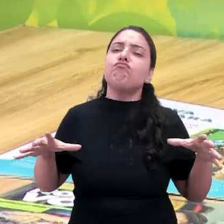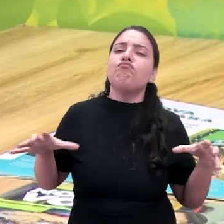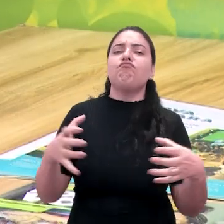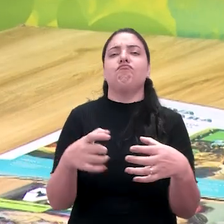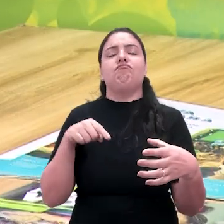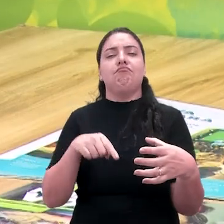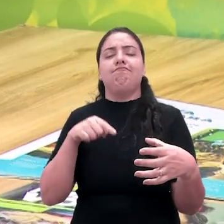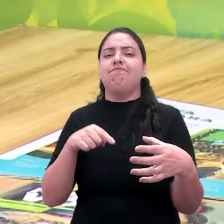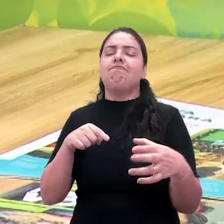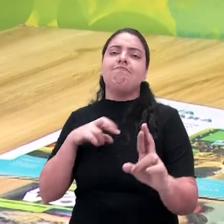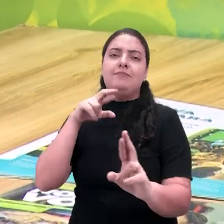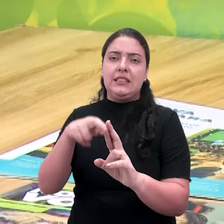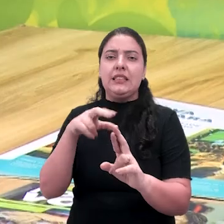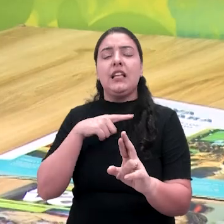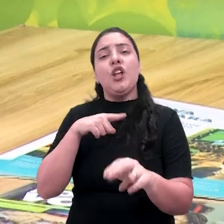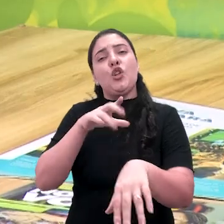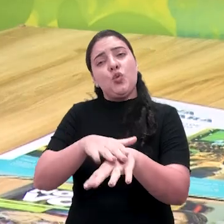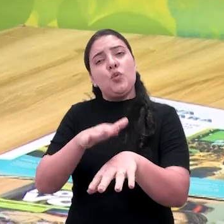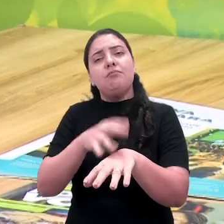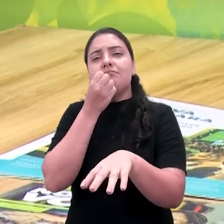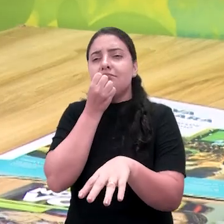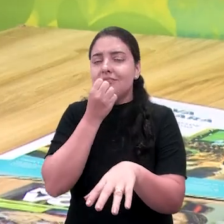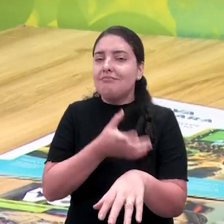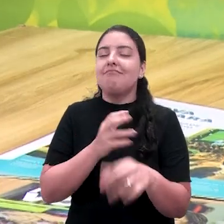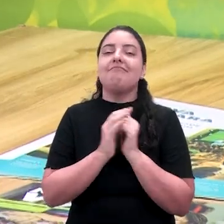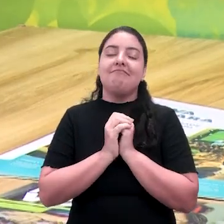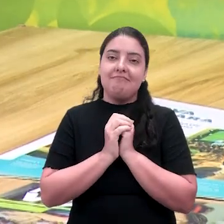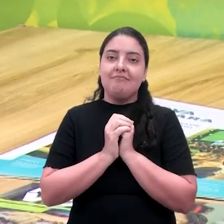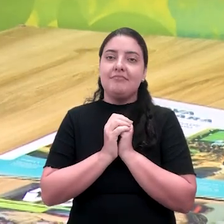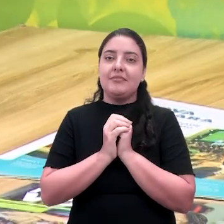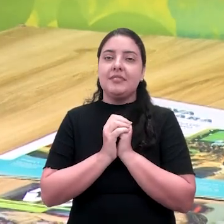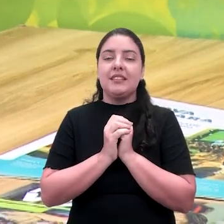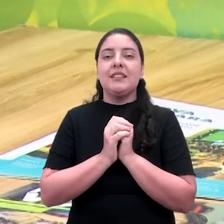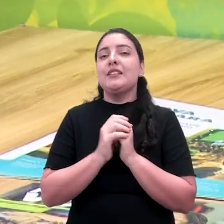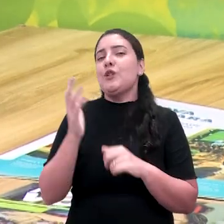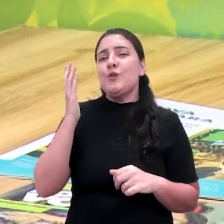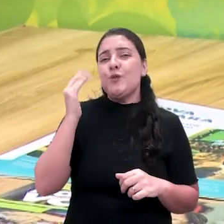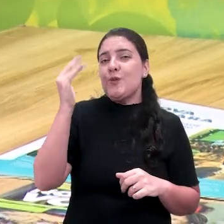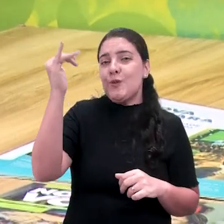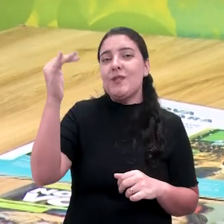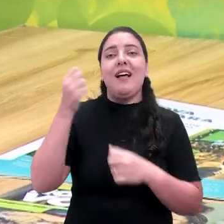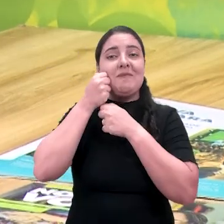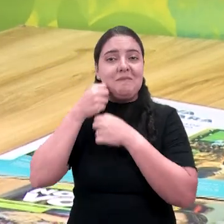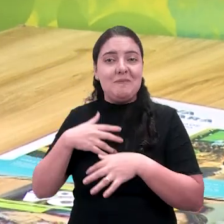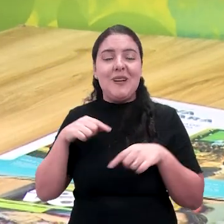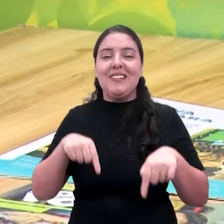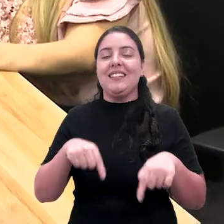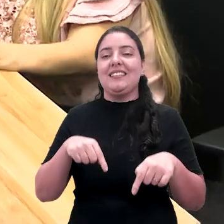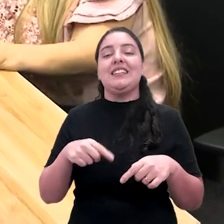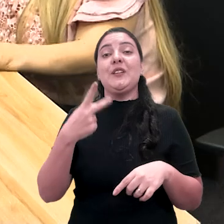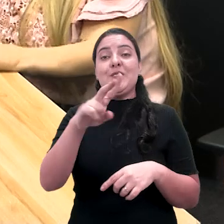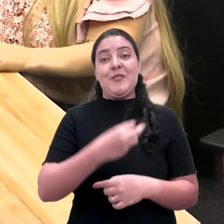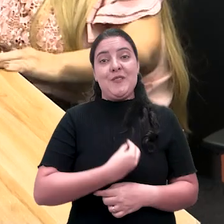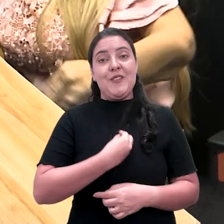essa representatividade. Amém. Você nos representa muito bem aqui. Obrigada. E só sucesso no podcast e na sua vida. E